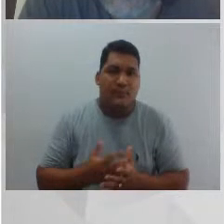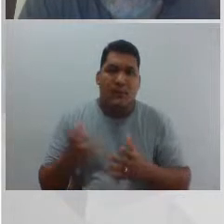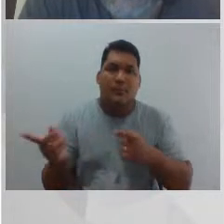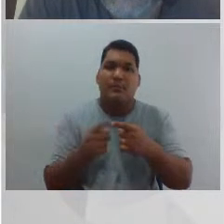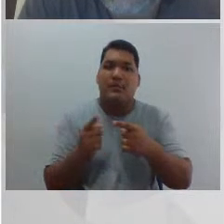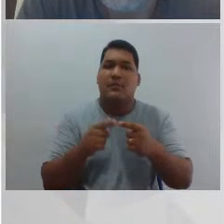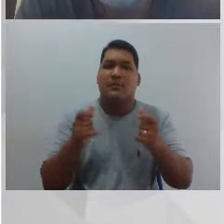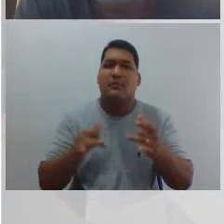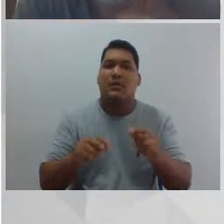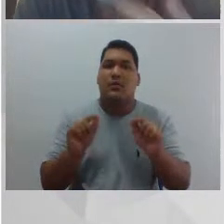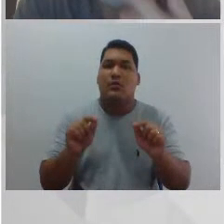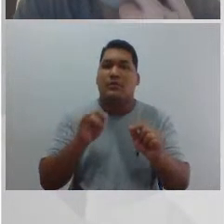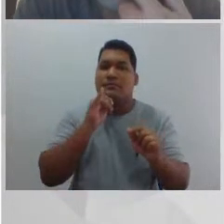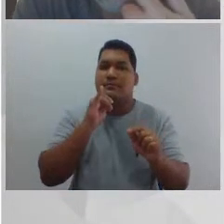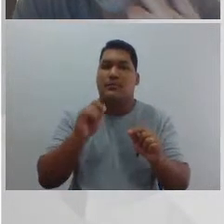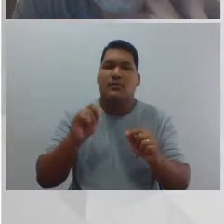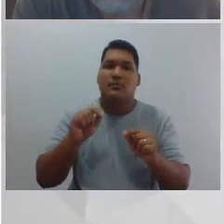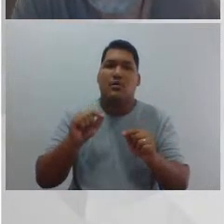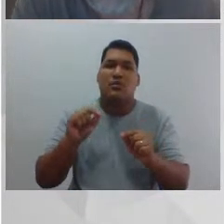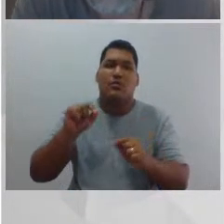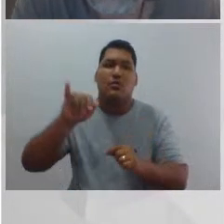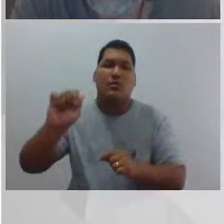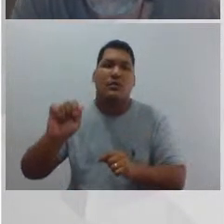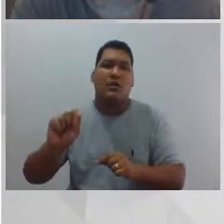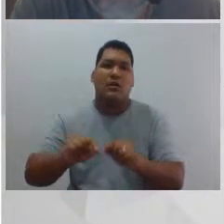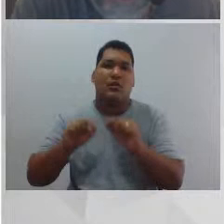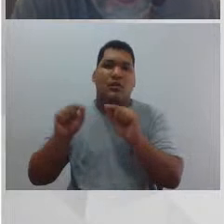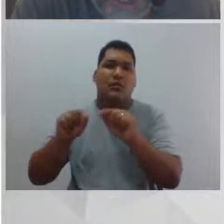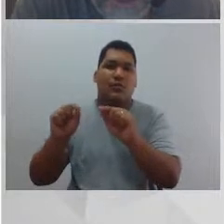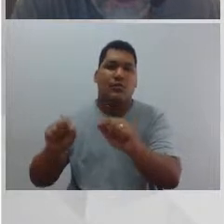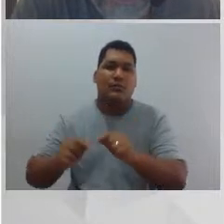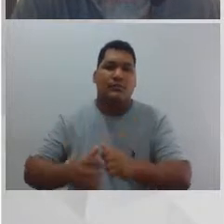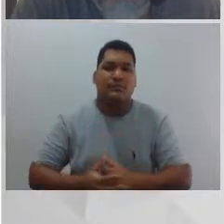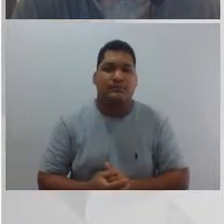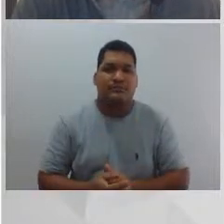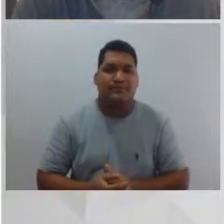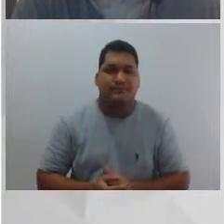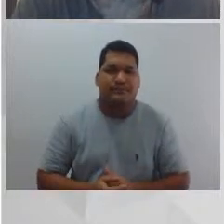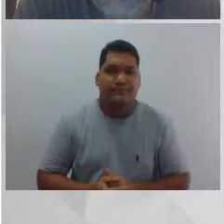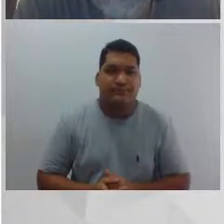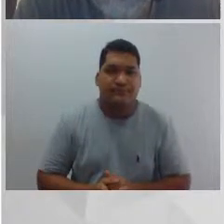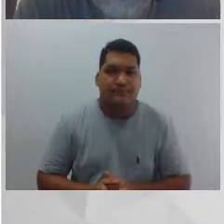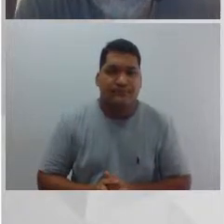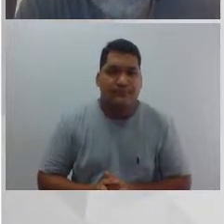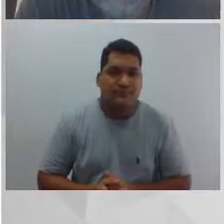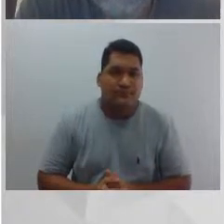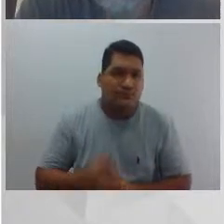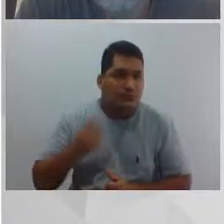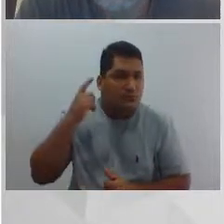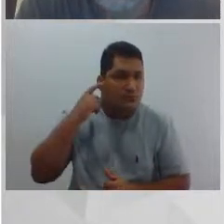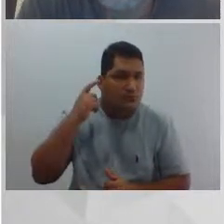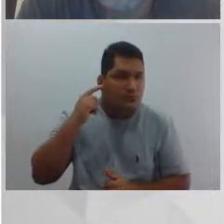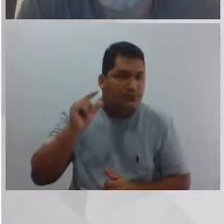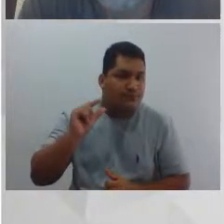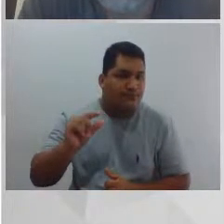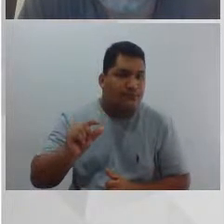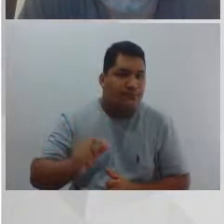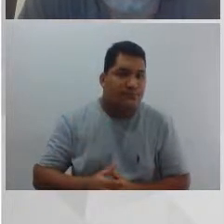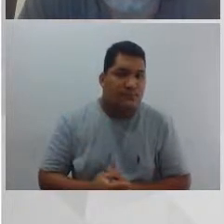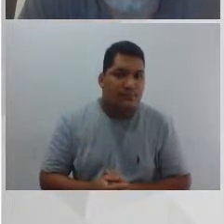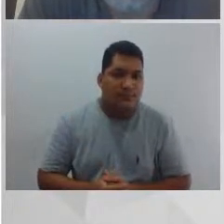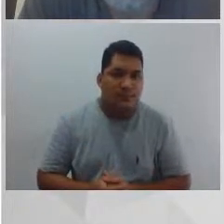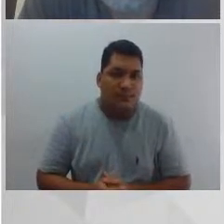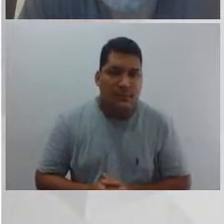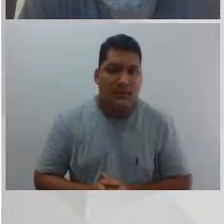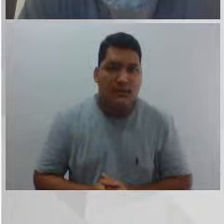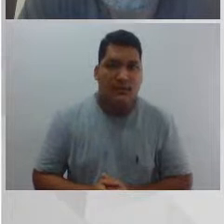Então, o que é a inteligência artificial? Primeiro, falar um pouco sobre como o mundo vê hoje a inteligência artificial. Então, está aí